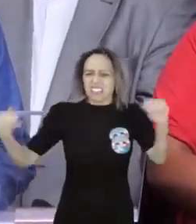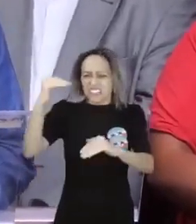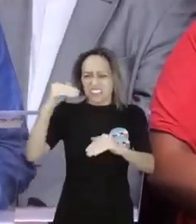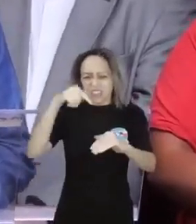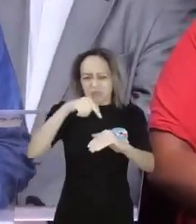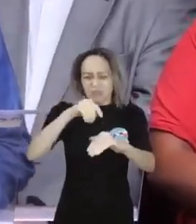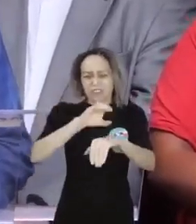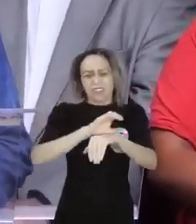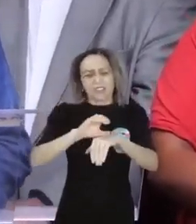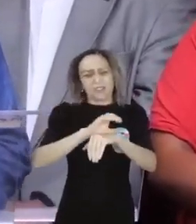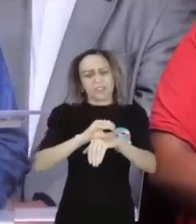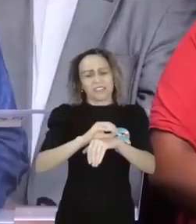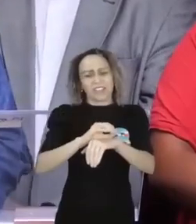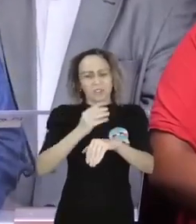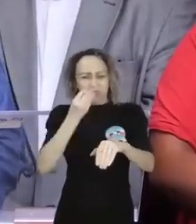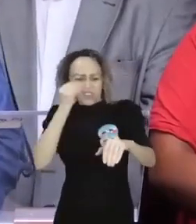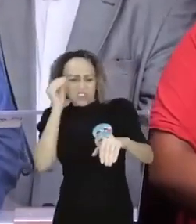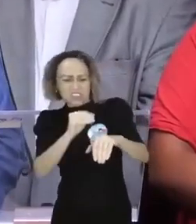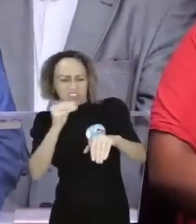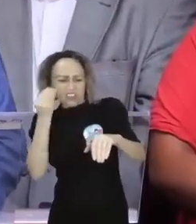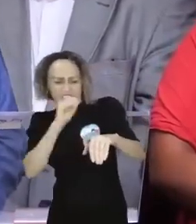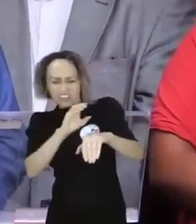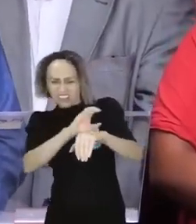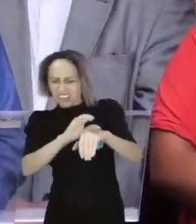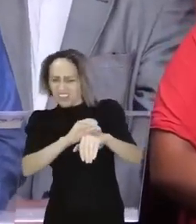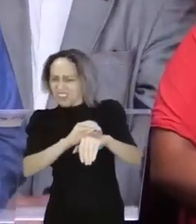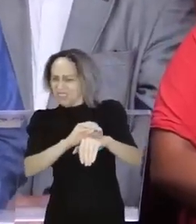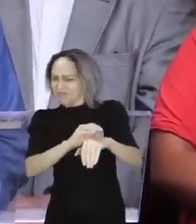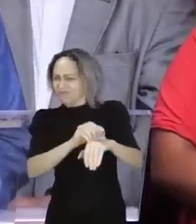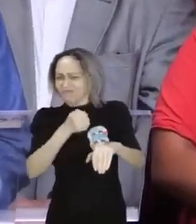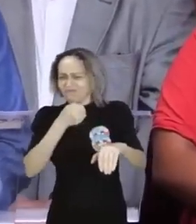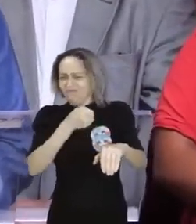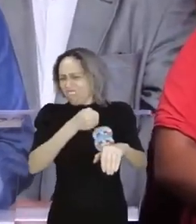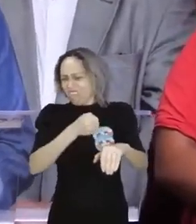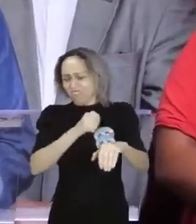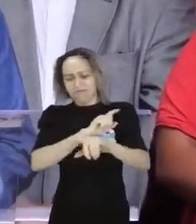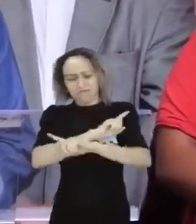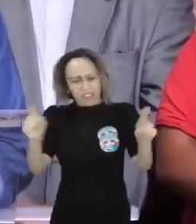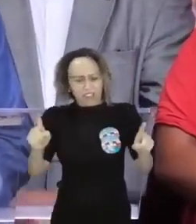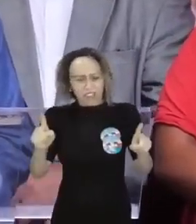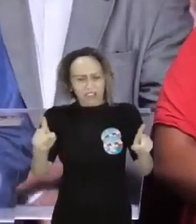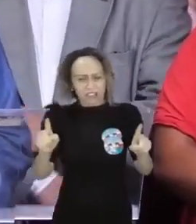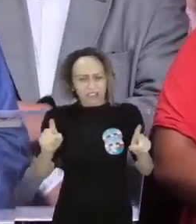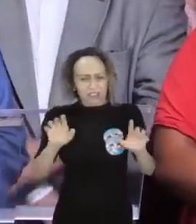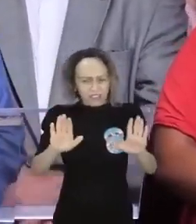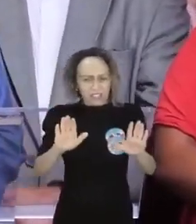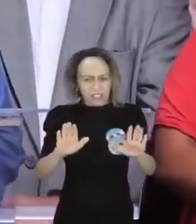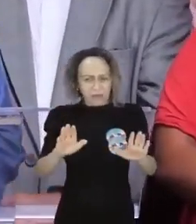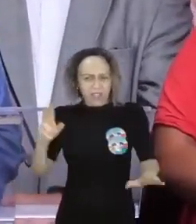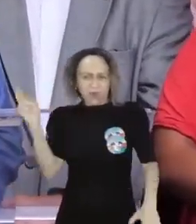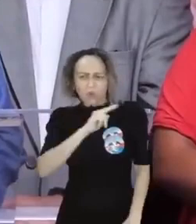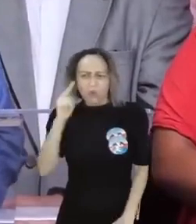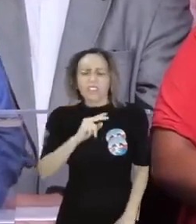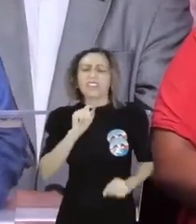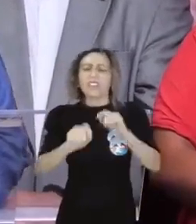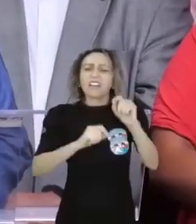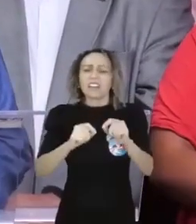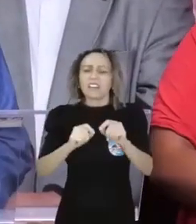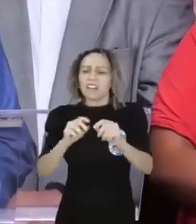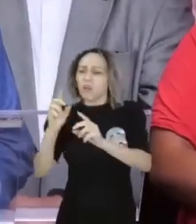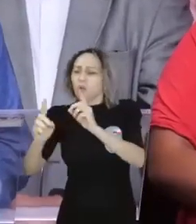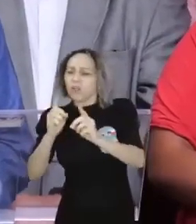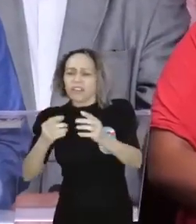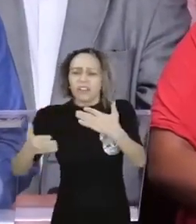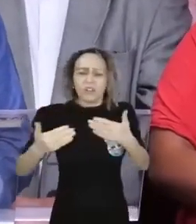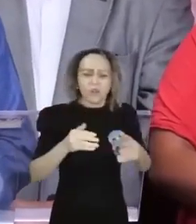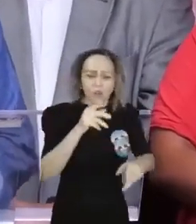ignorá-la ou de afrontá-la. Também é mais do que urgente retomar o diálogo entre o povo e o